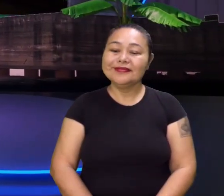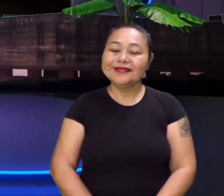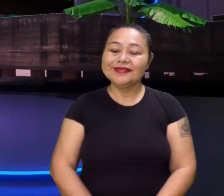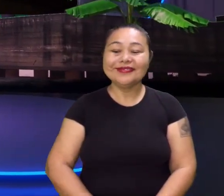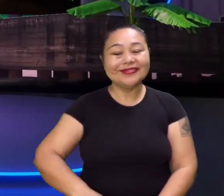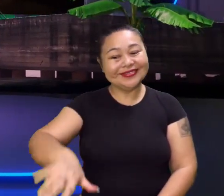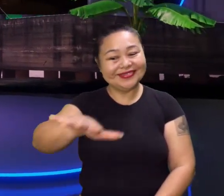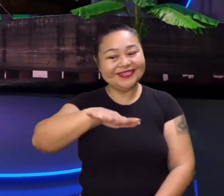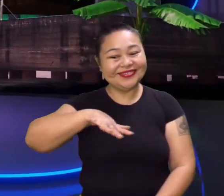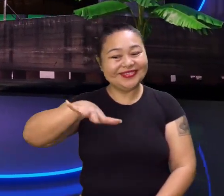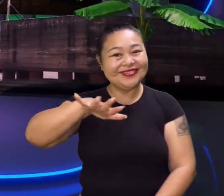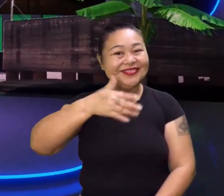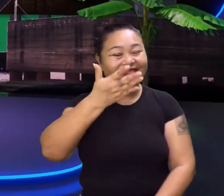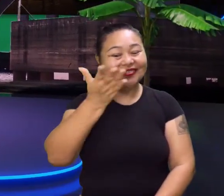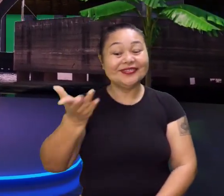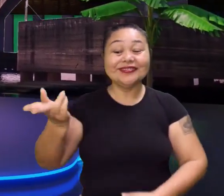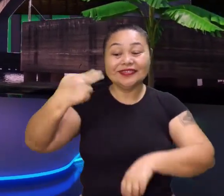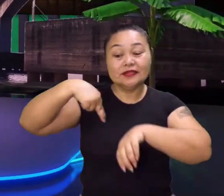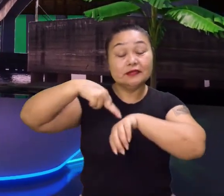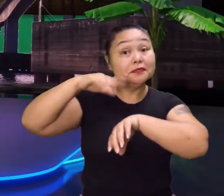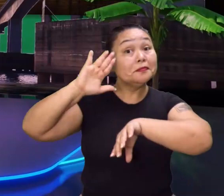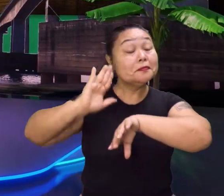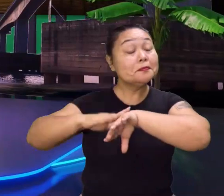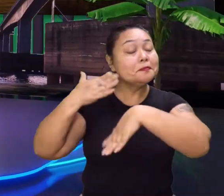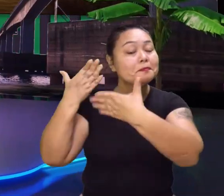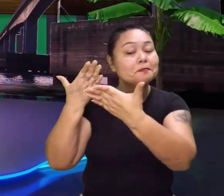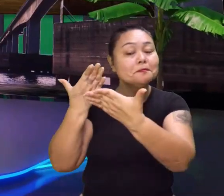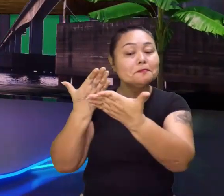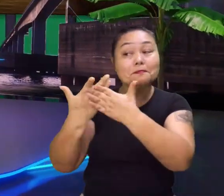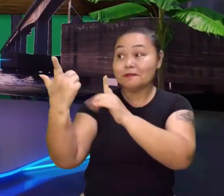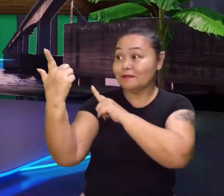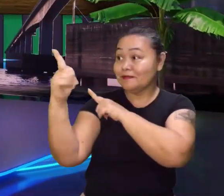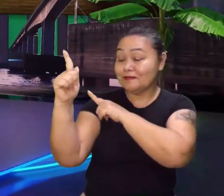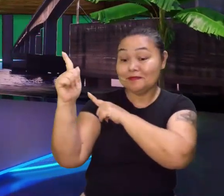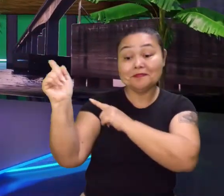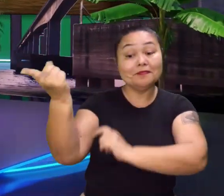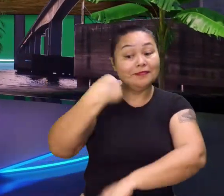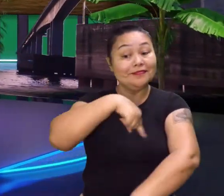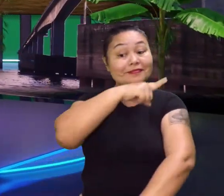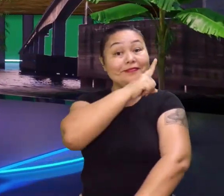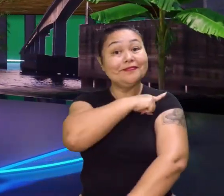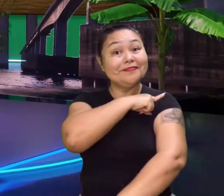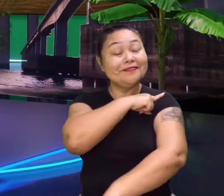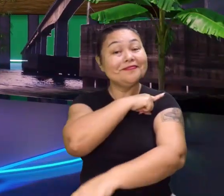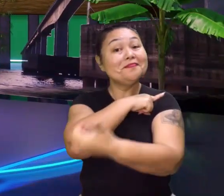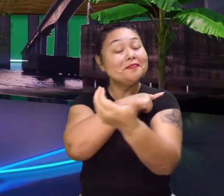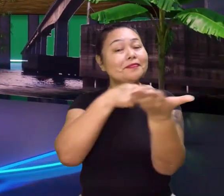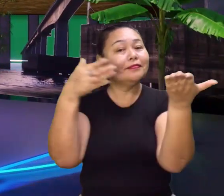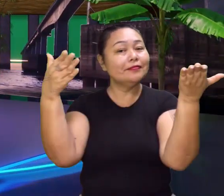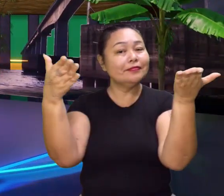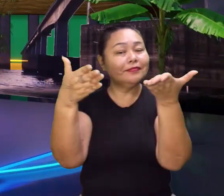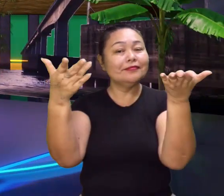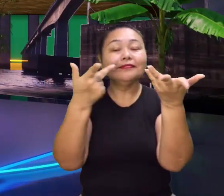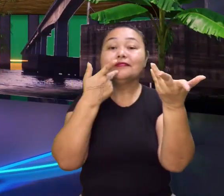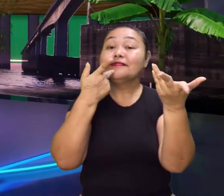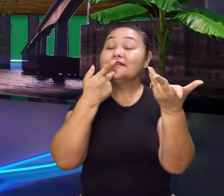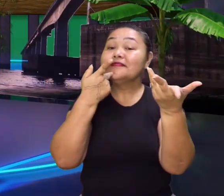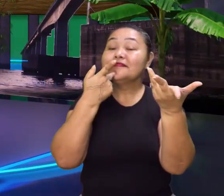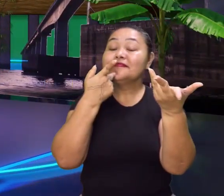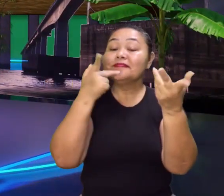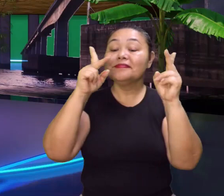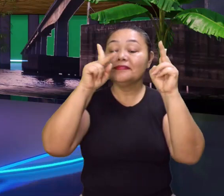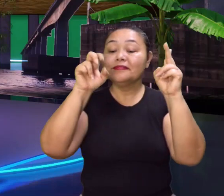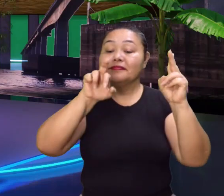E aí, galerinha, voltamos para mais uma aula de Geografia do primeiro ano. E hoje a gente vai falar